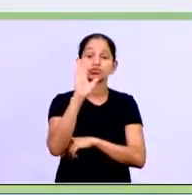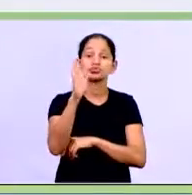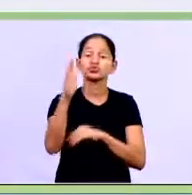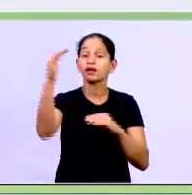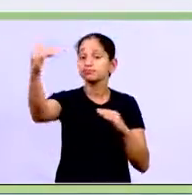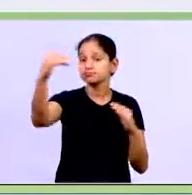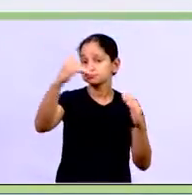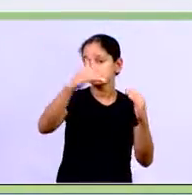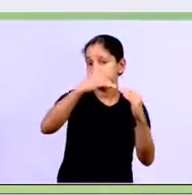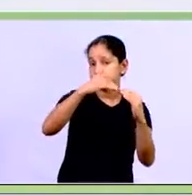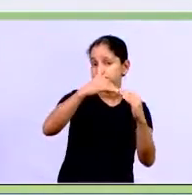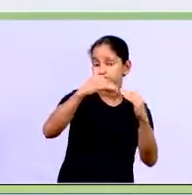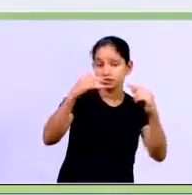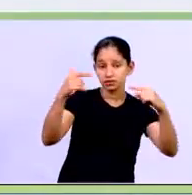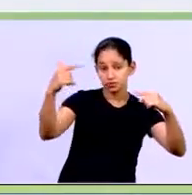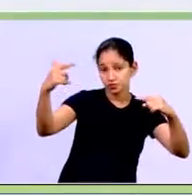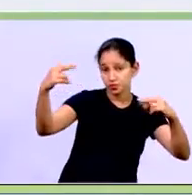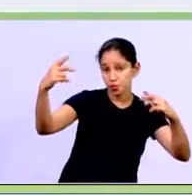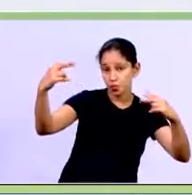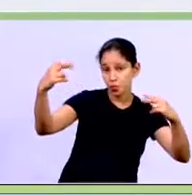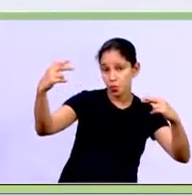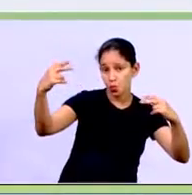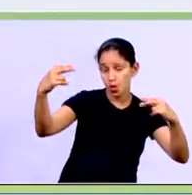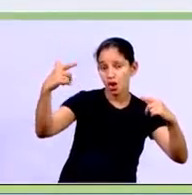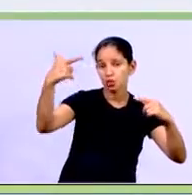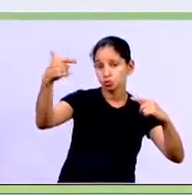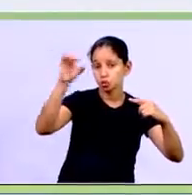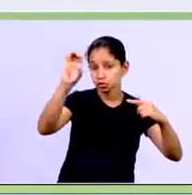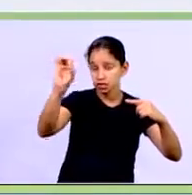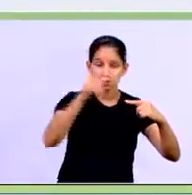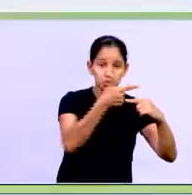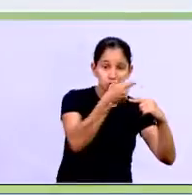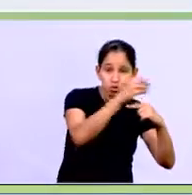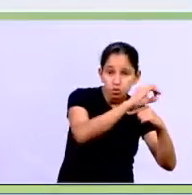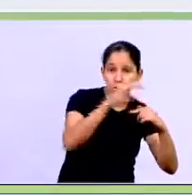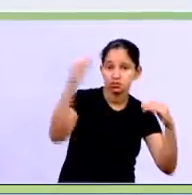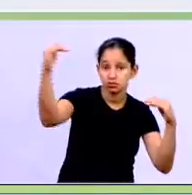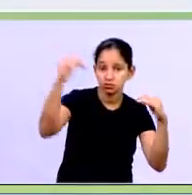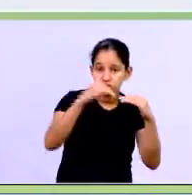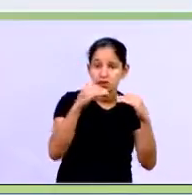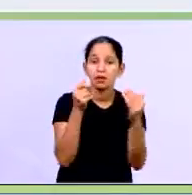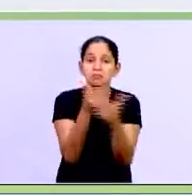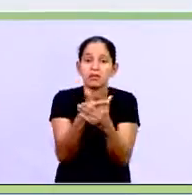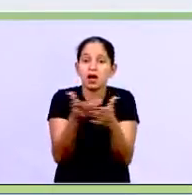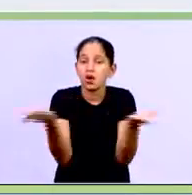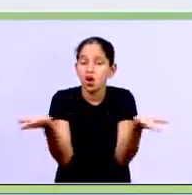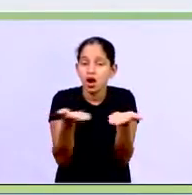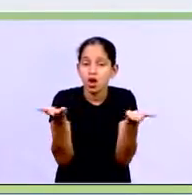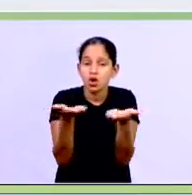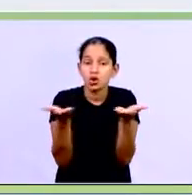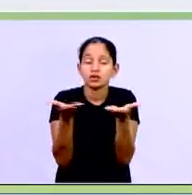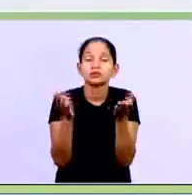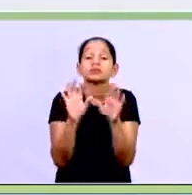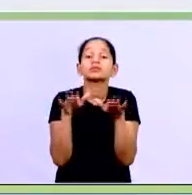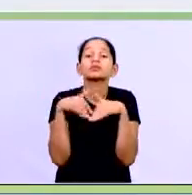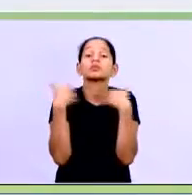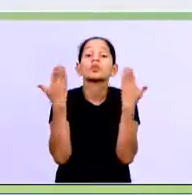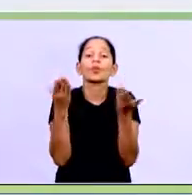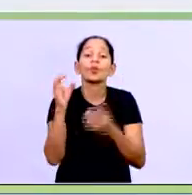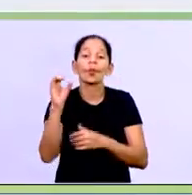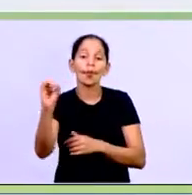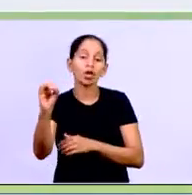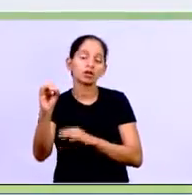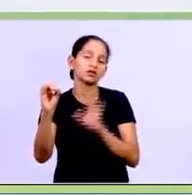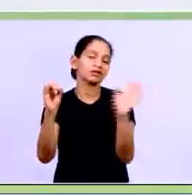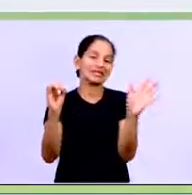ó. Ok? Acabei de pagar ele aqui, ó. Então, a minha dívida vai ser